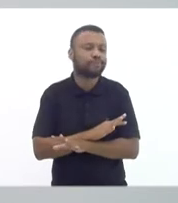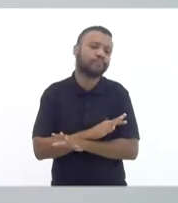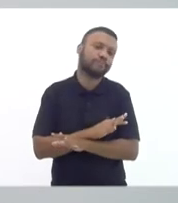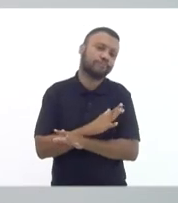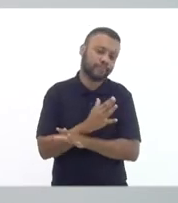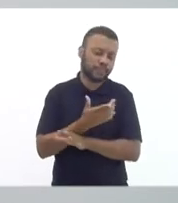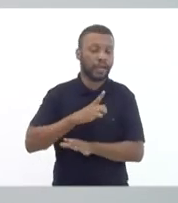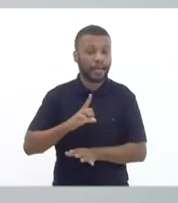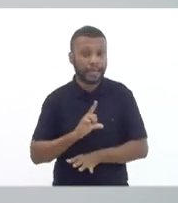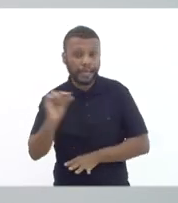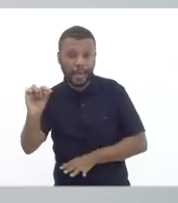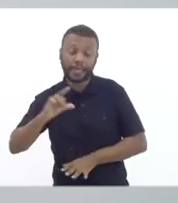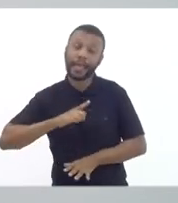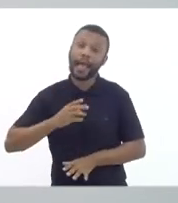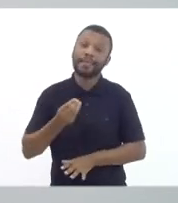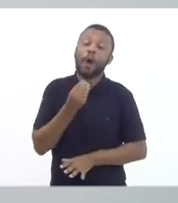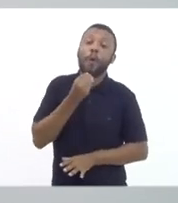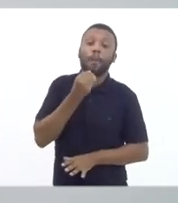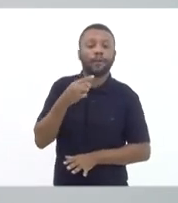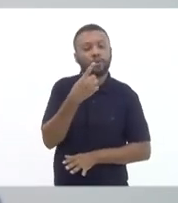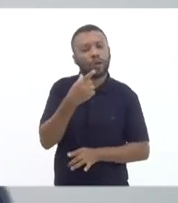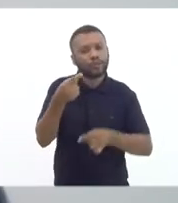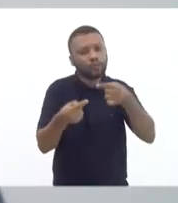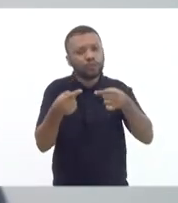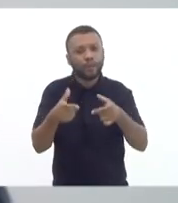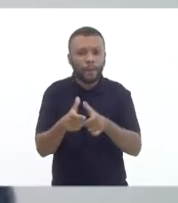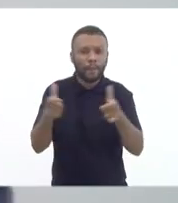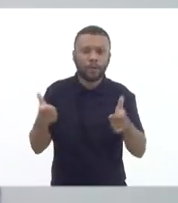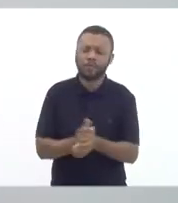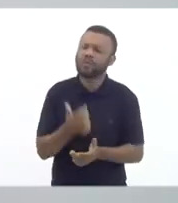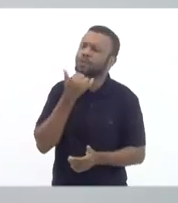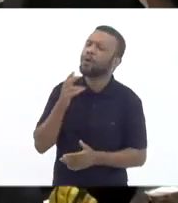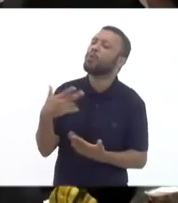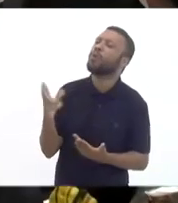com essa oportunidade para a gente poder ampliar. Qual o nome? Qual o nome, Elise?